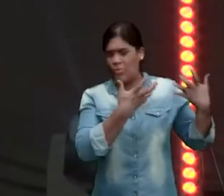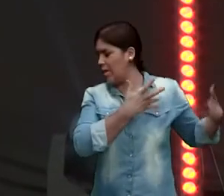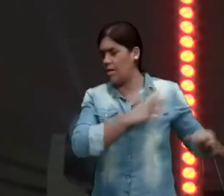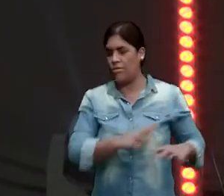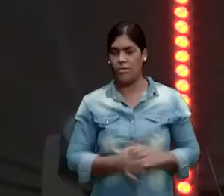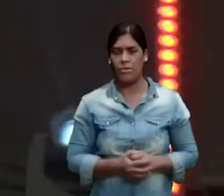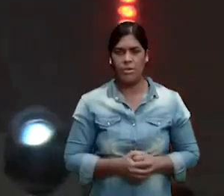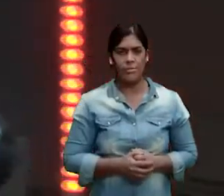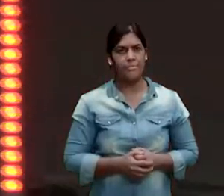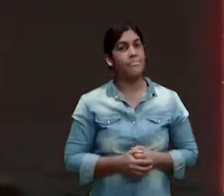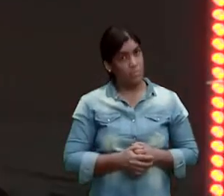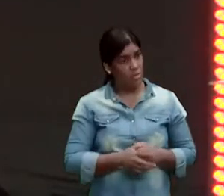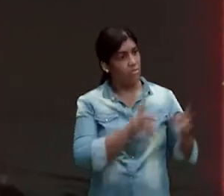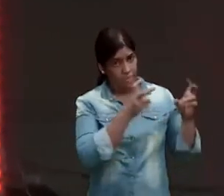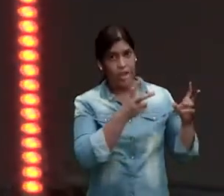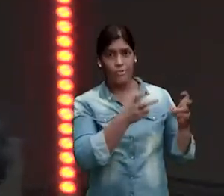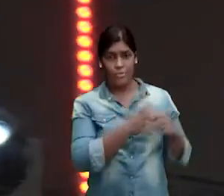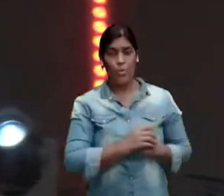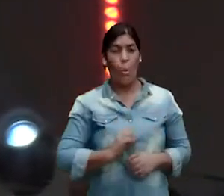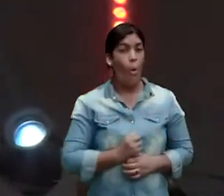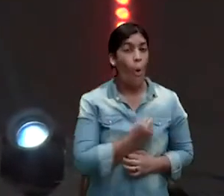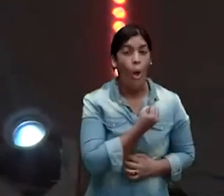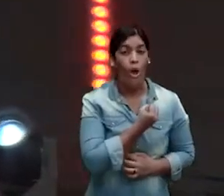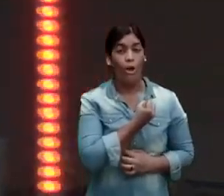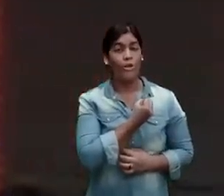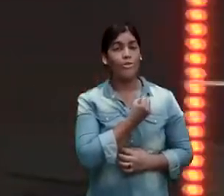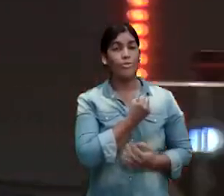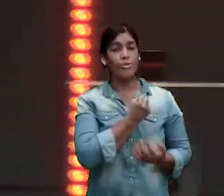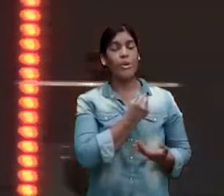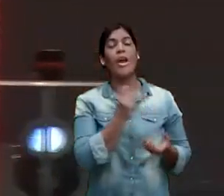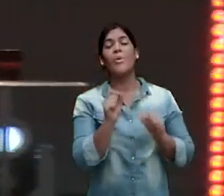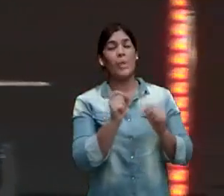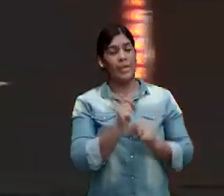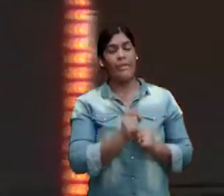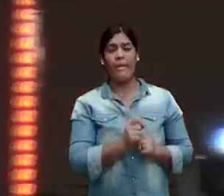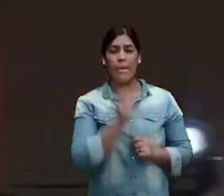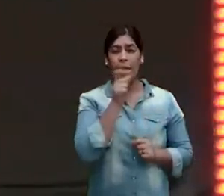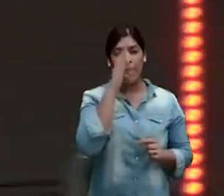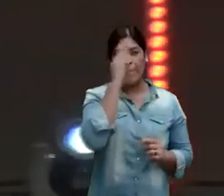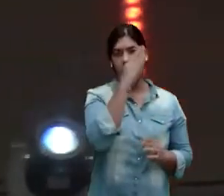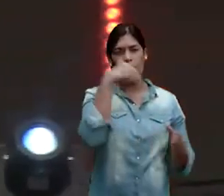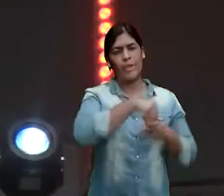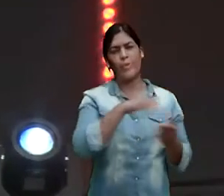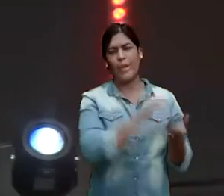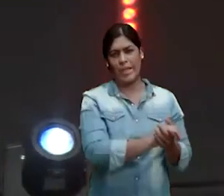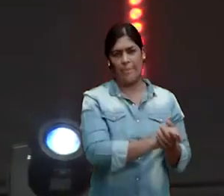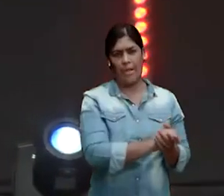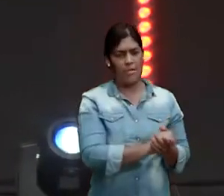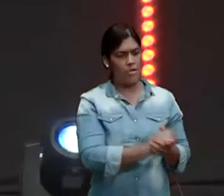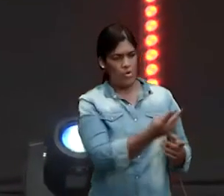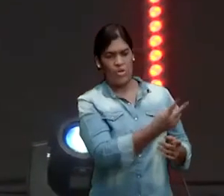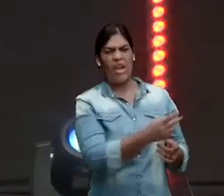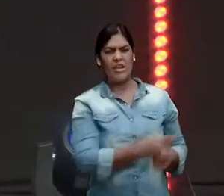cara e o ódio era a palavra de ordem e o que pudesse